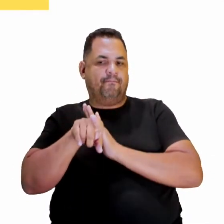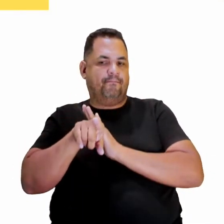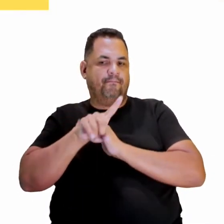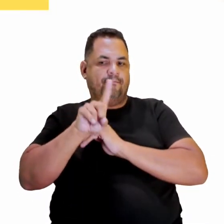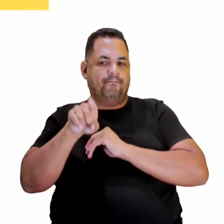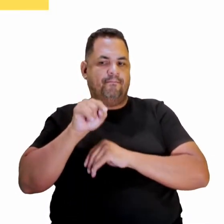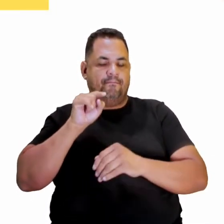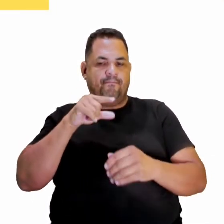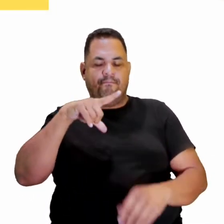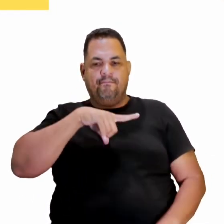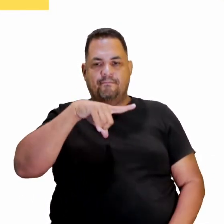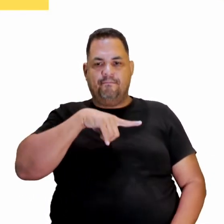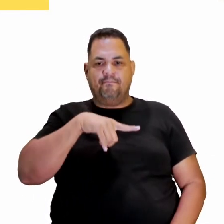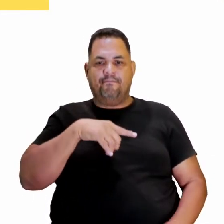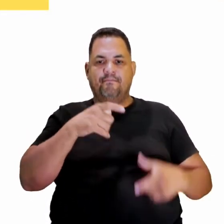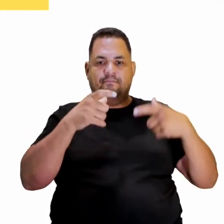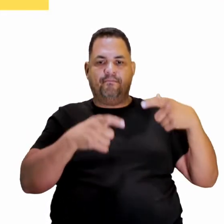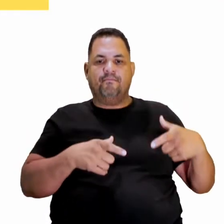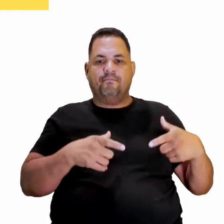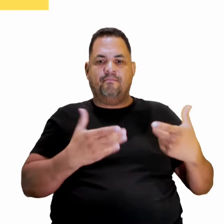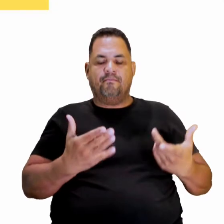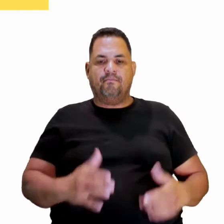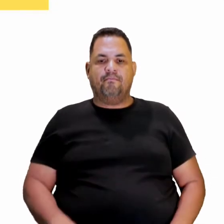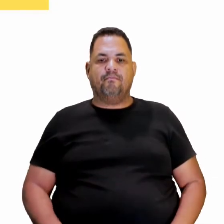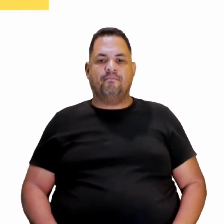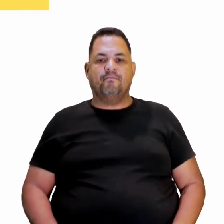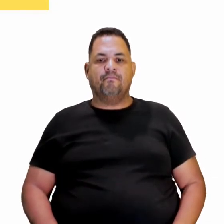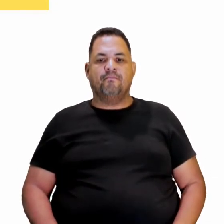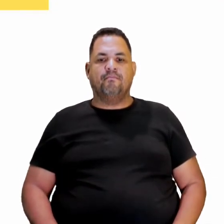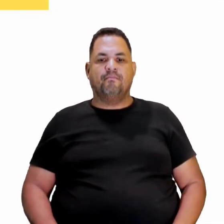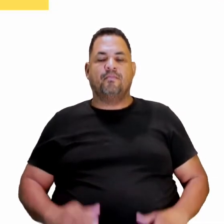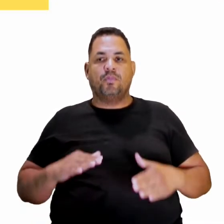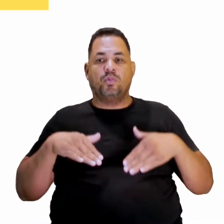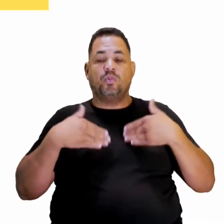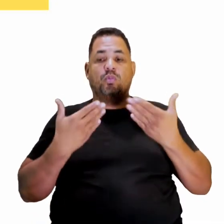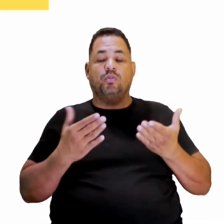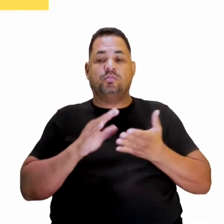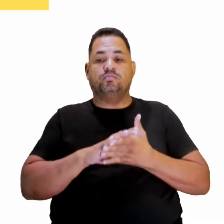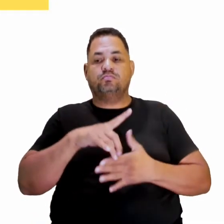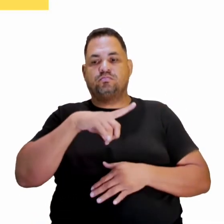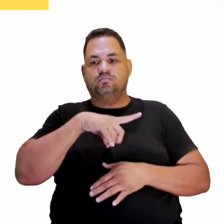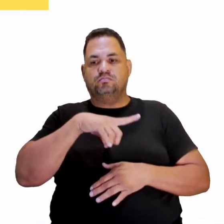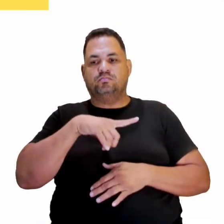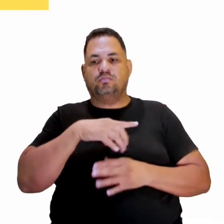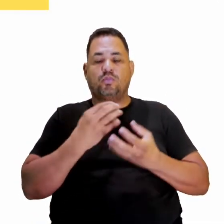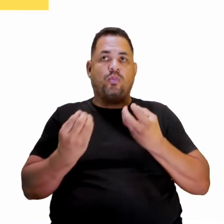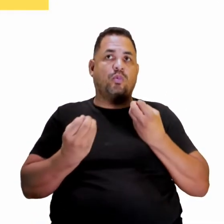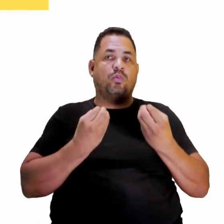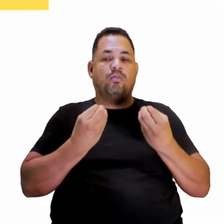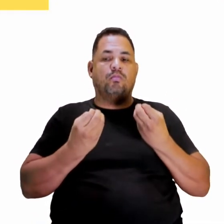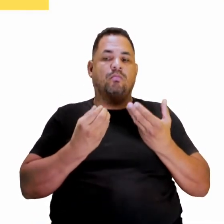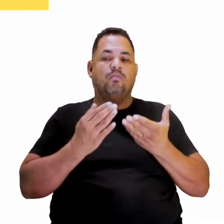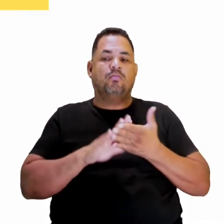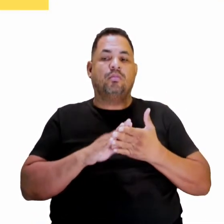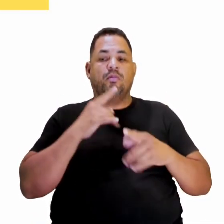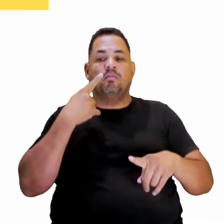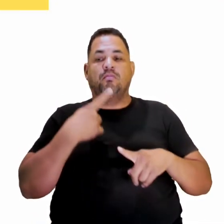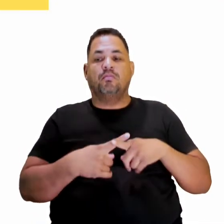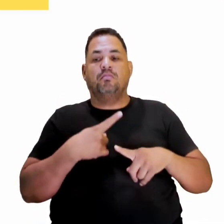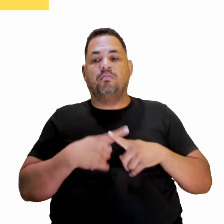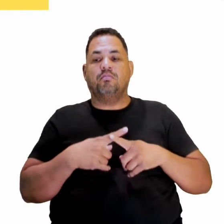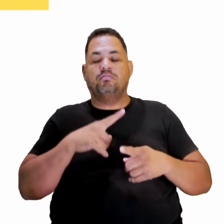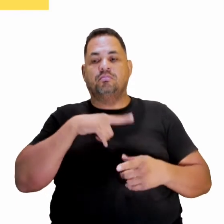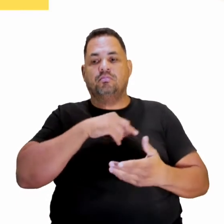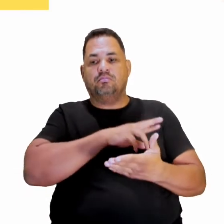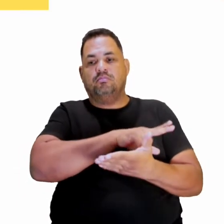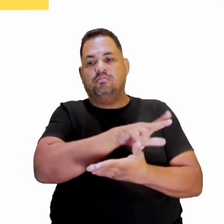Aqui nós temos o onde, aonde e o when, que é o quando, mas também temos o como, temos o porquê,